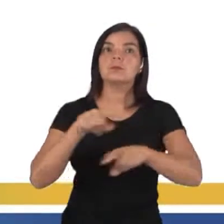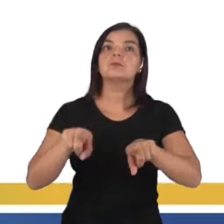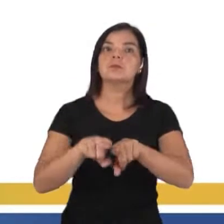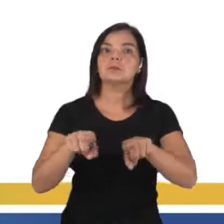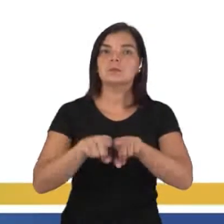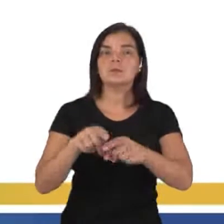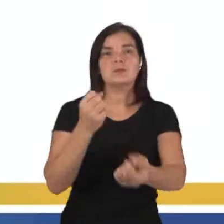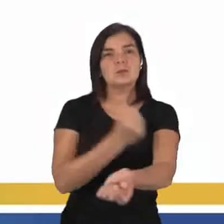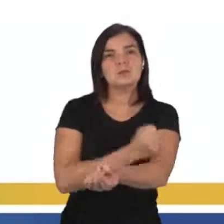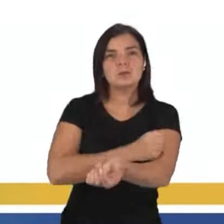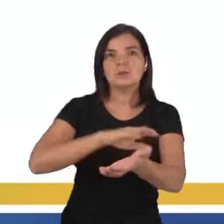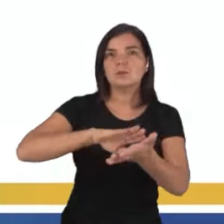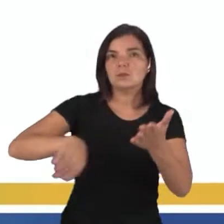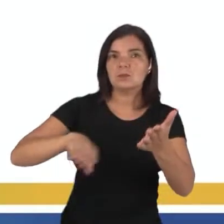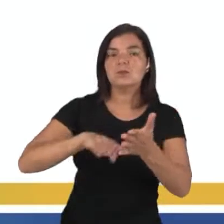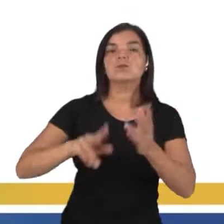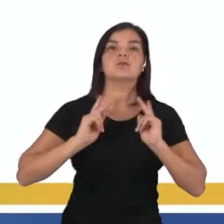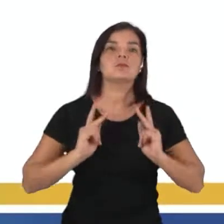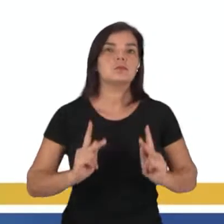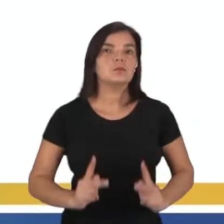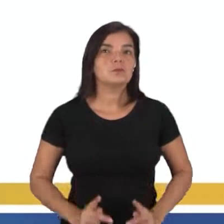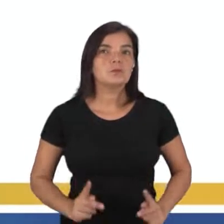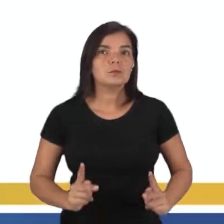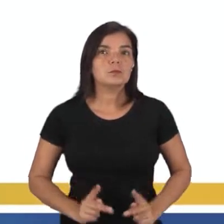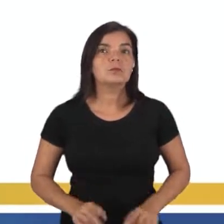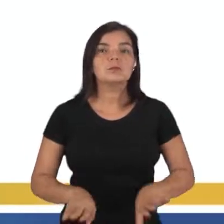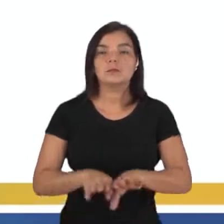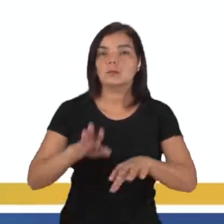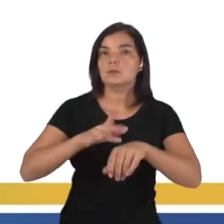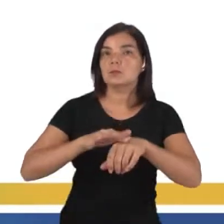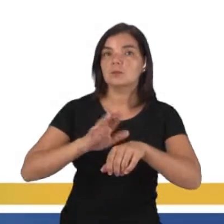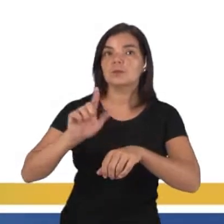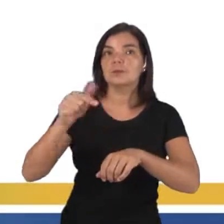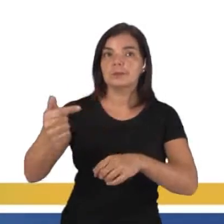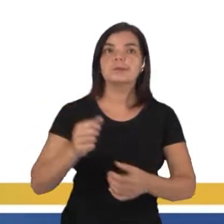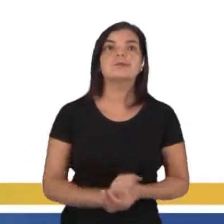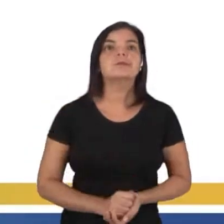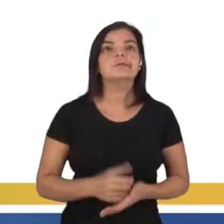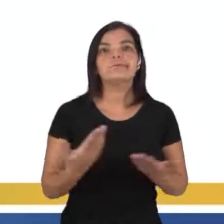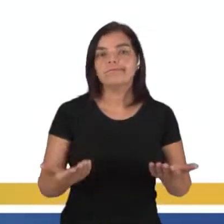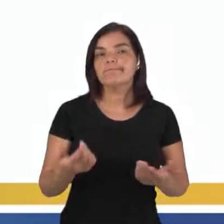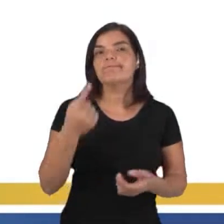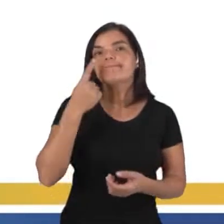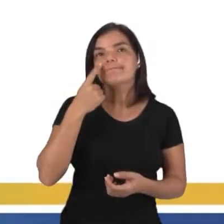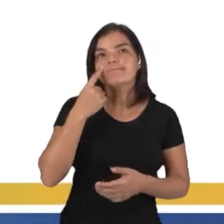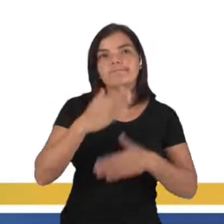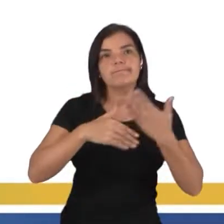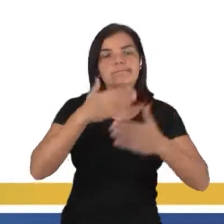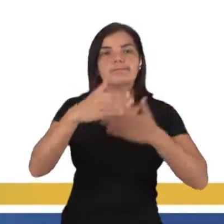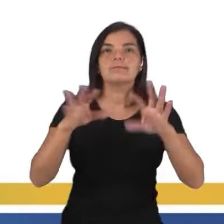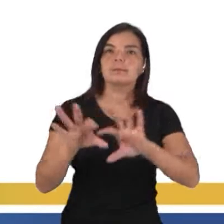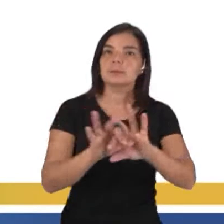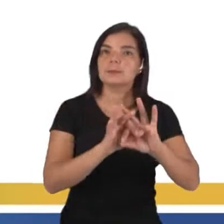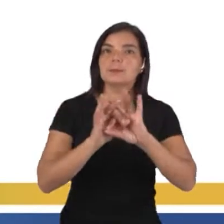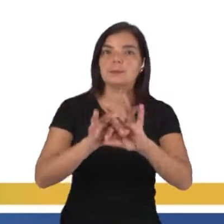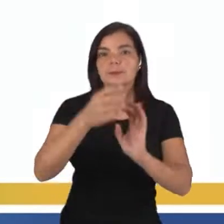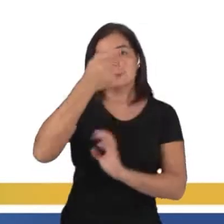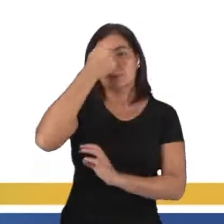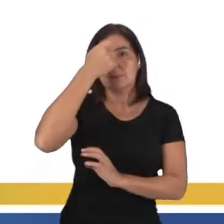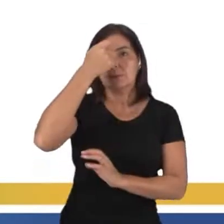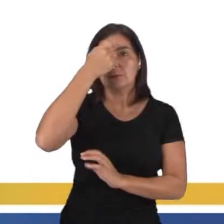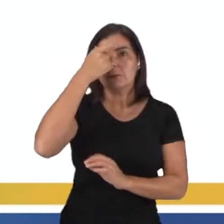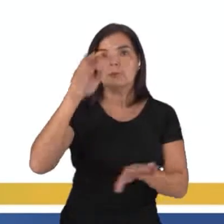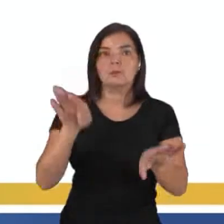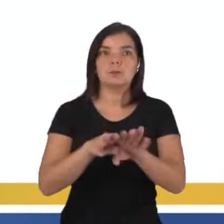pretendia eliminar vícios, corrigir postura e lidar com outras doenças. E, por fim, procurava desenvolver a harmonia